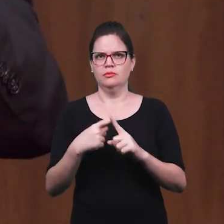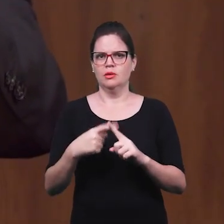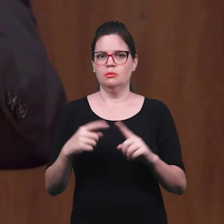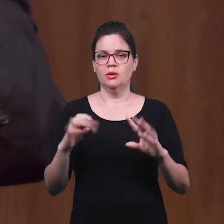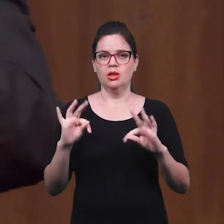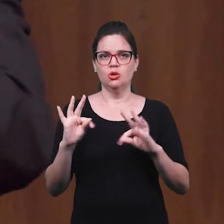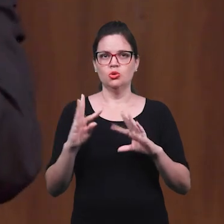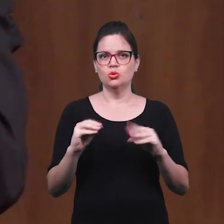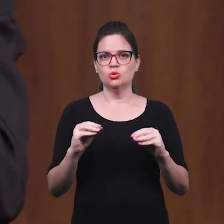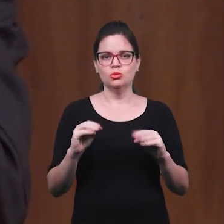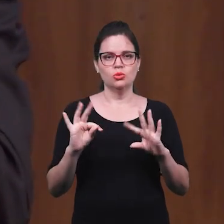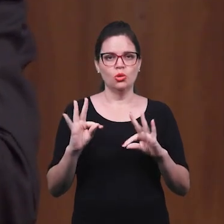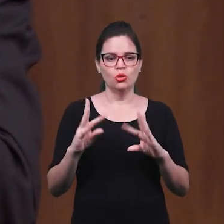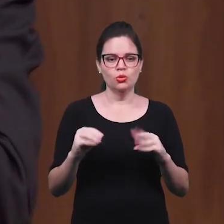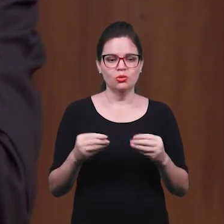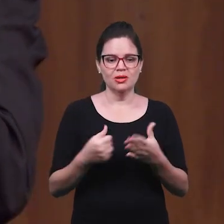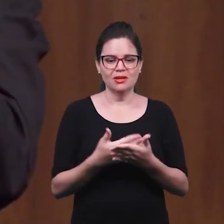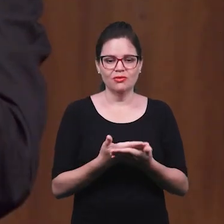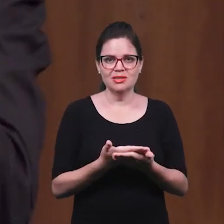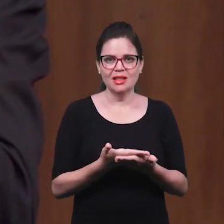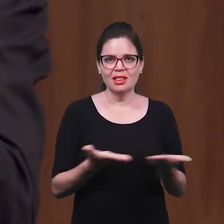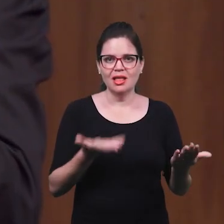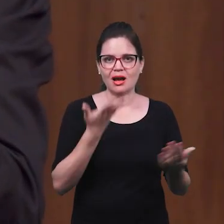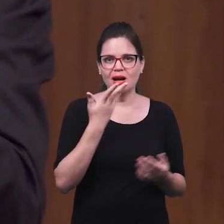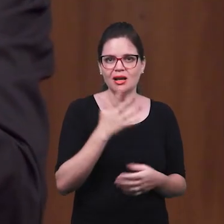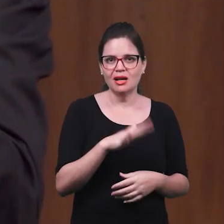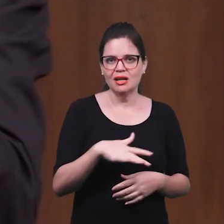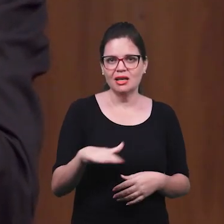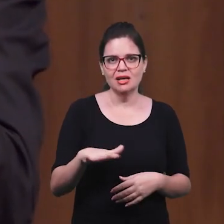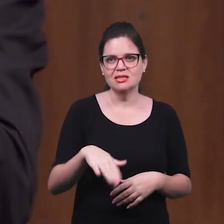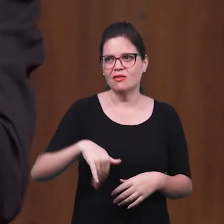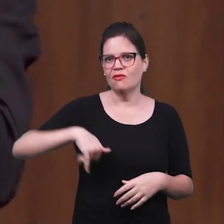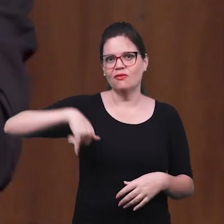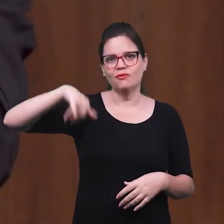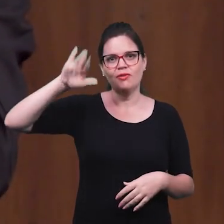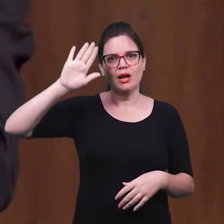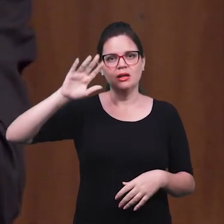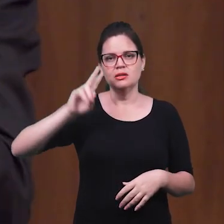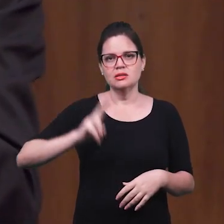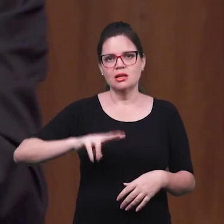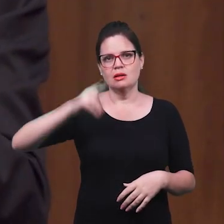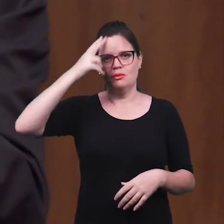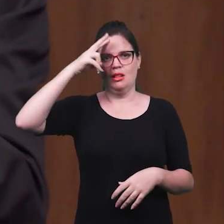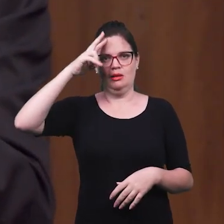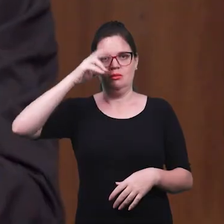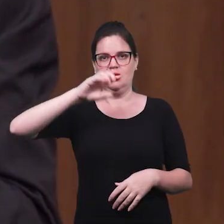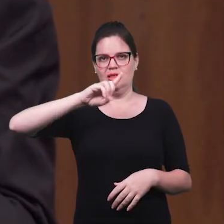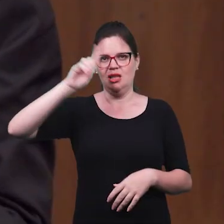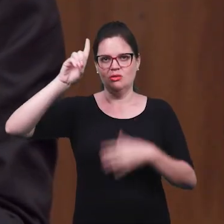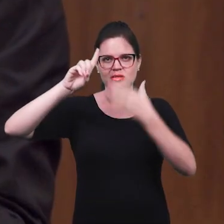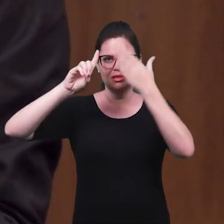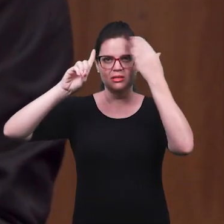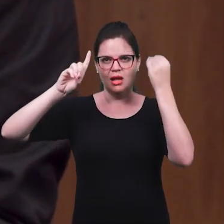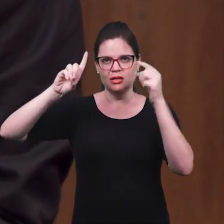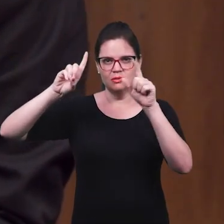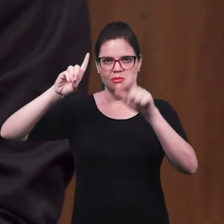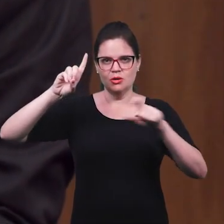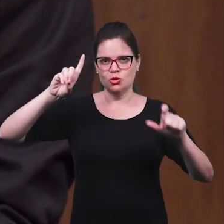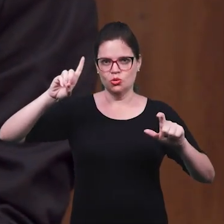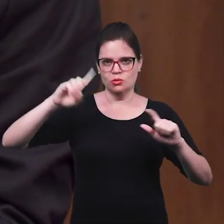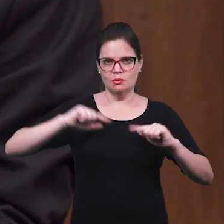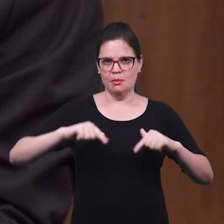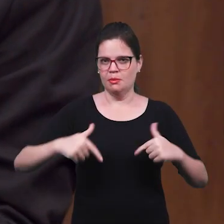será esquecido. Deus não esquece, Deus nunca esquece o que o homem faz pela obra dele. Agora, nós